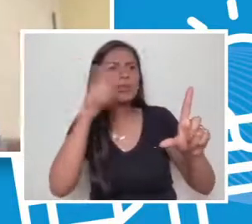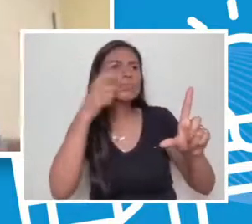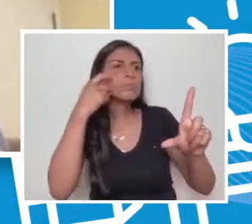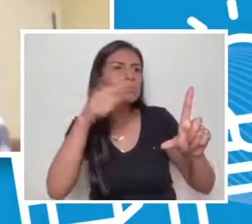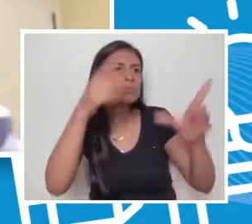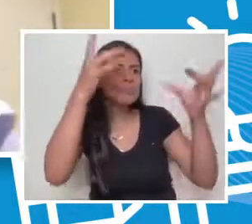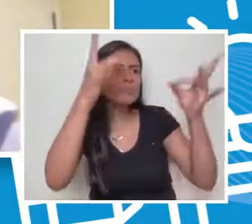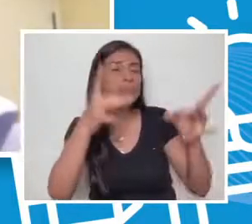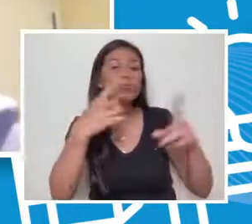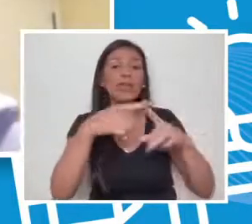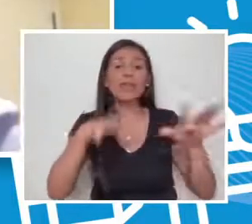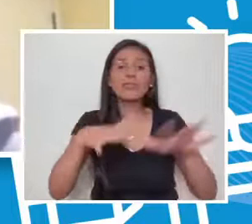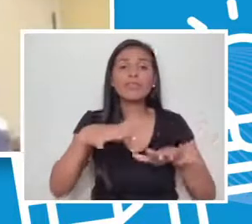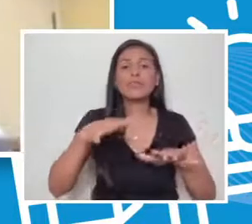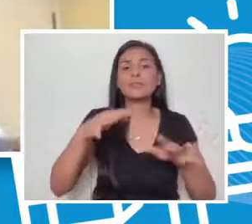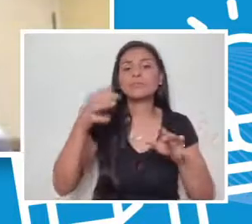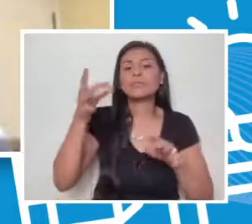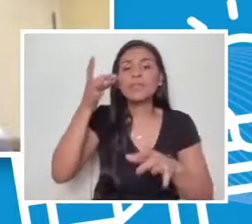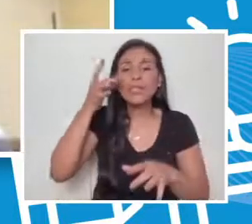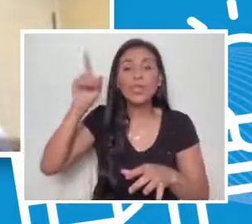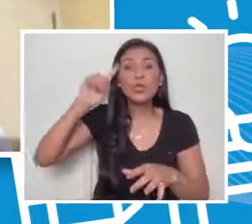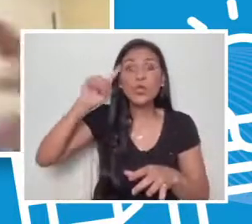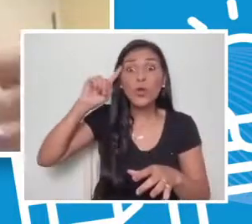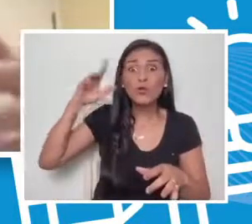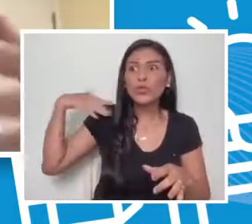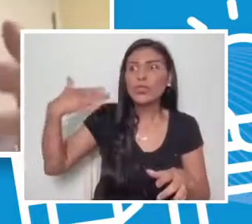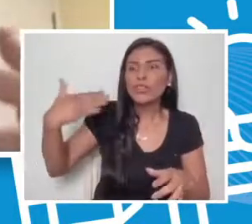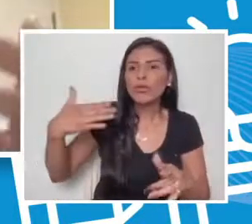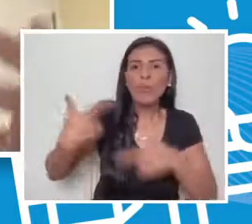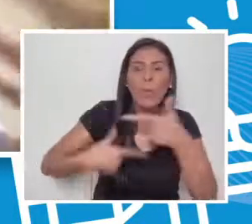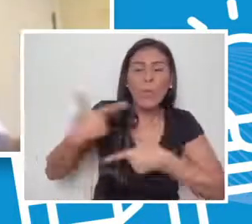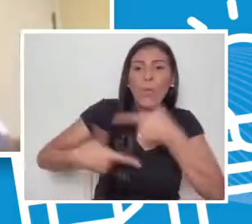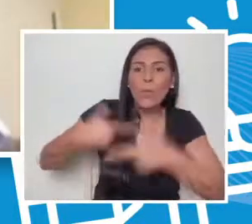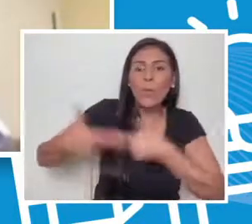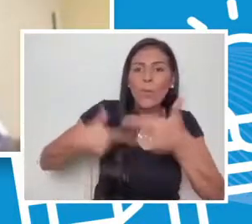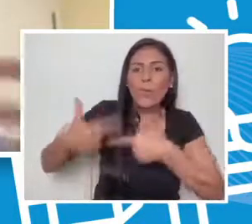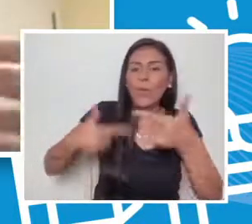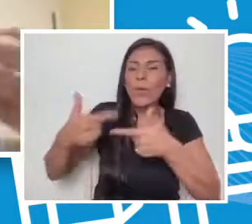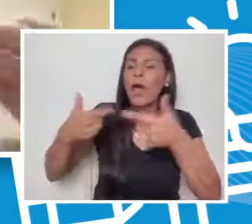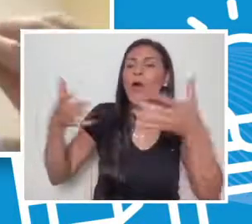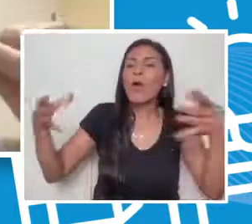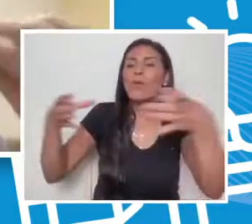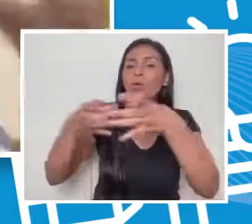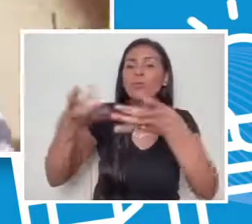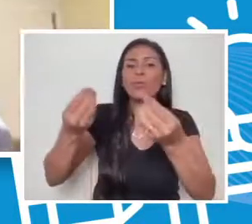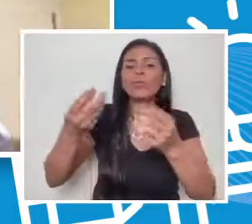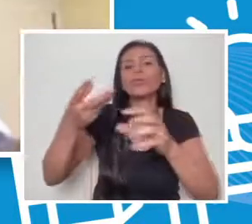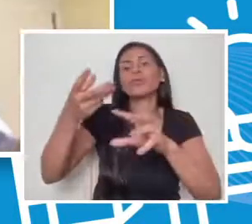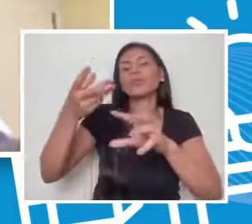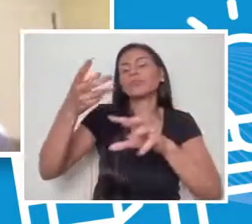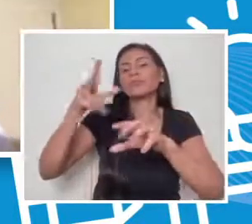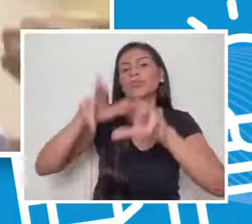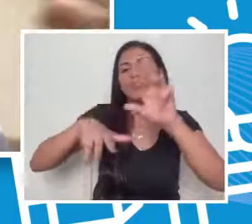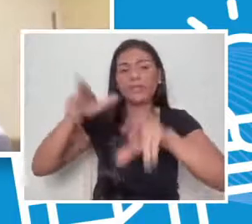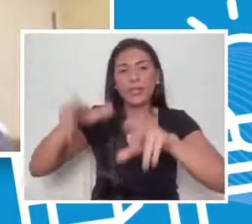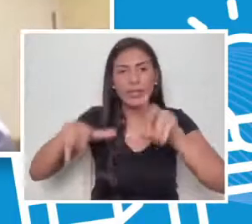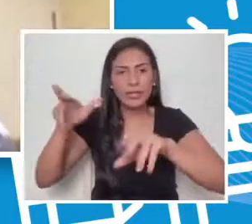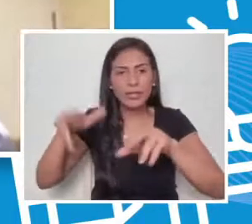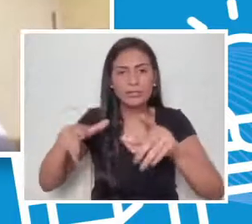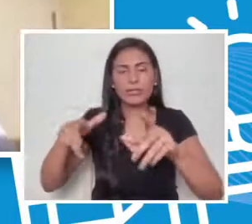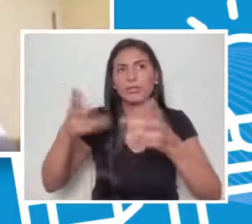corrido, sobre uma turma que é homogênea e diferenciada. Então, eu tenho a impressão que o diagnóstico mais preciso, a intervenção mais acurada,